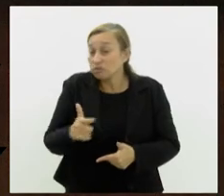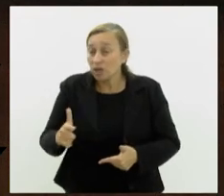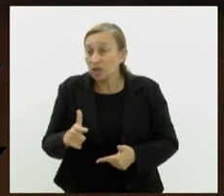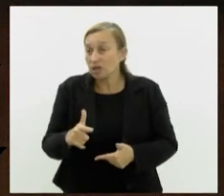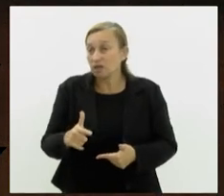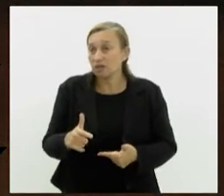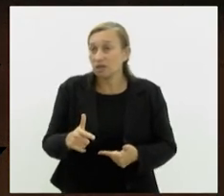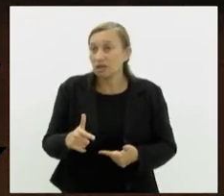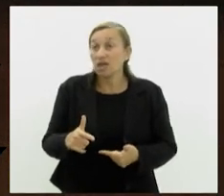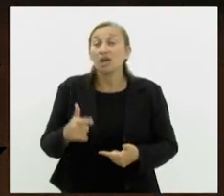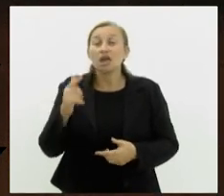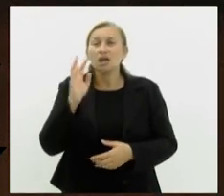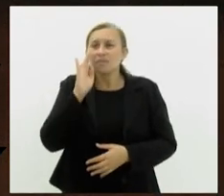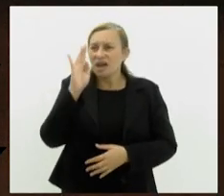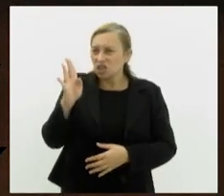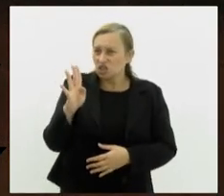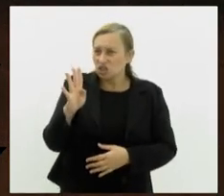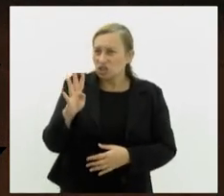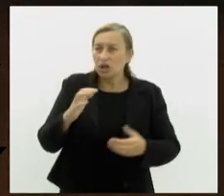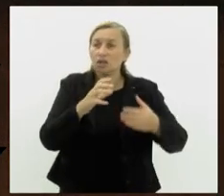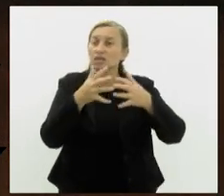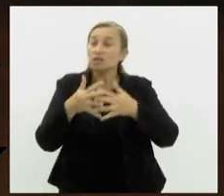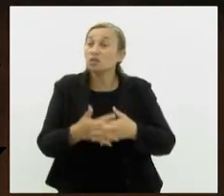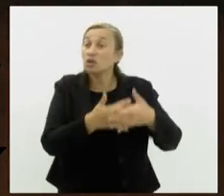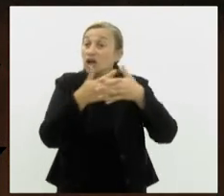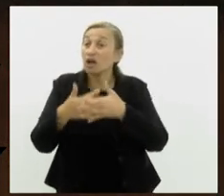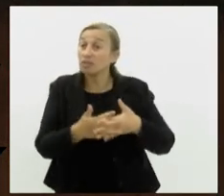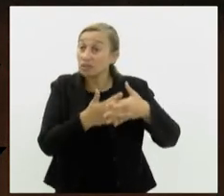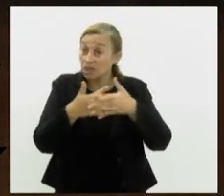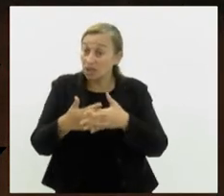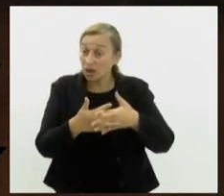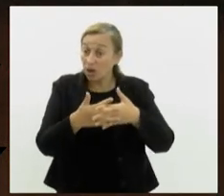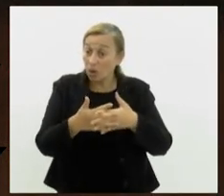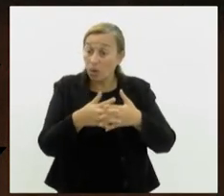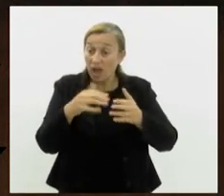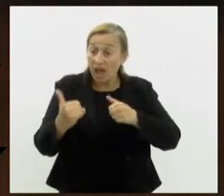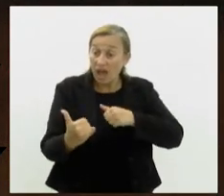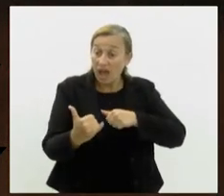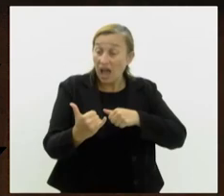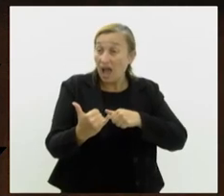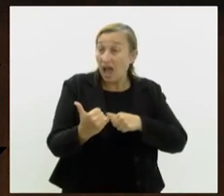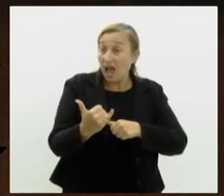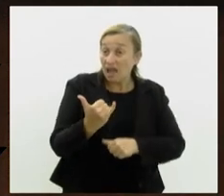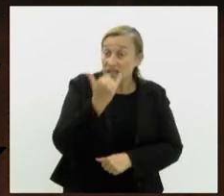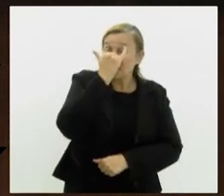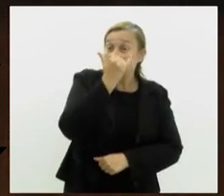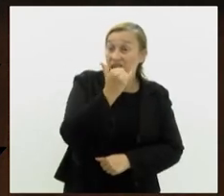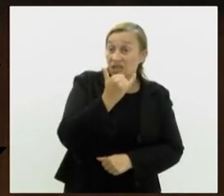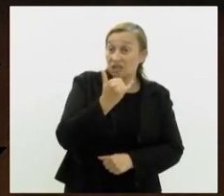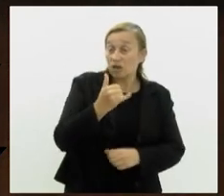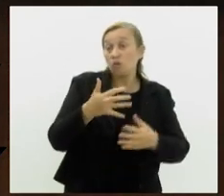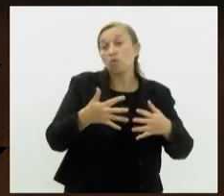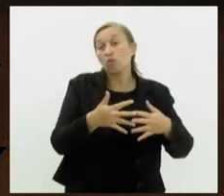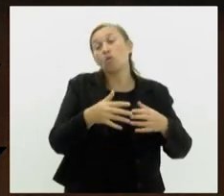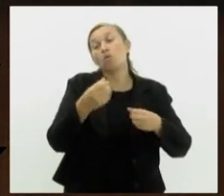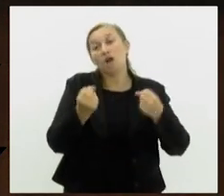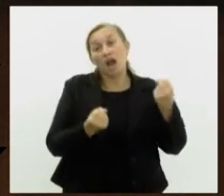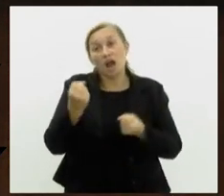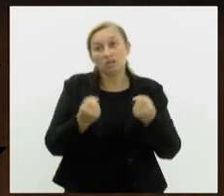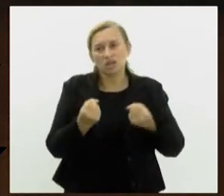Imagine se um caminhão desse vira com o carro das pessoas em cima, quem é que vai se responsabilizar? Mas mais do que isso, quem foi que na